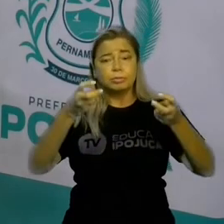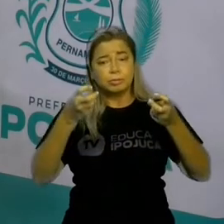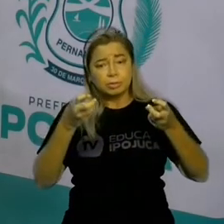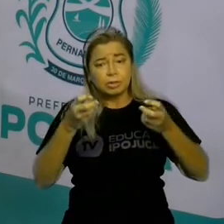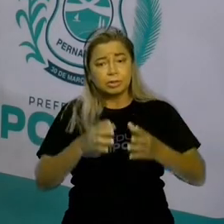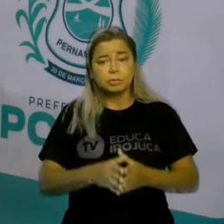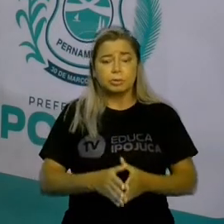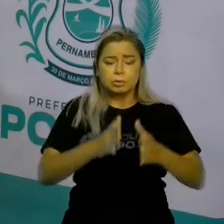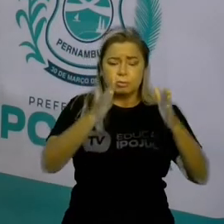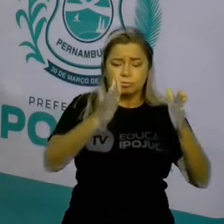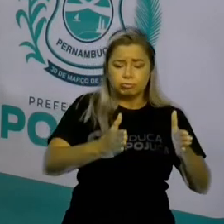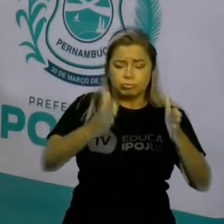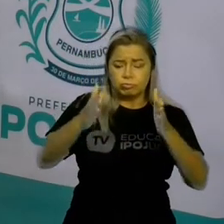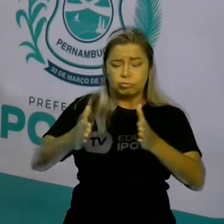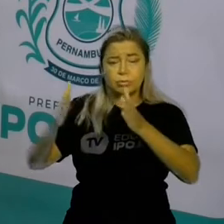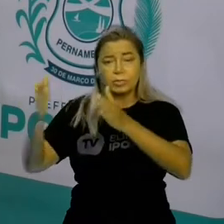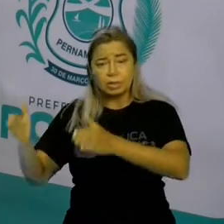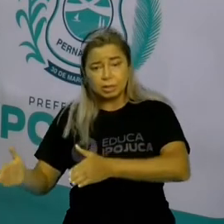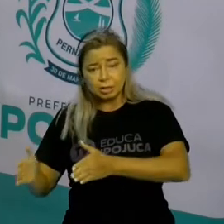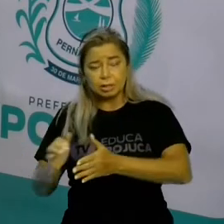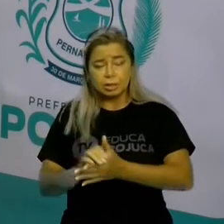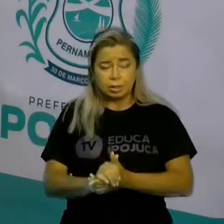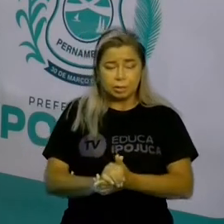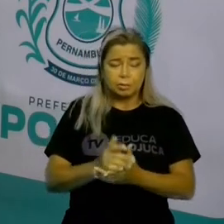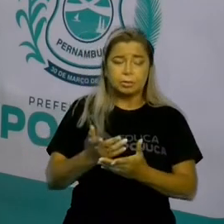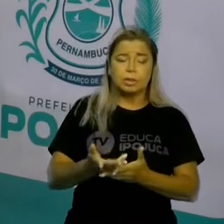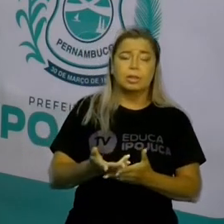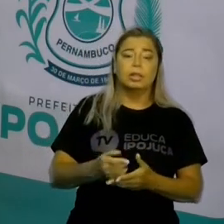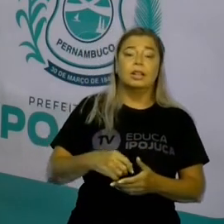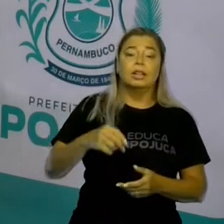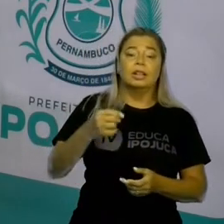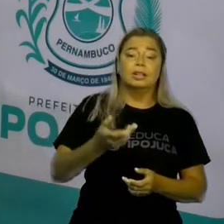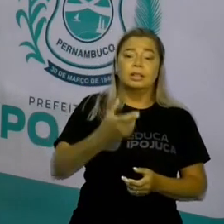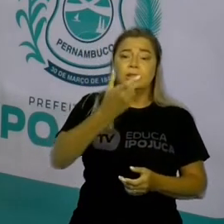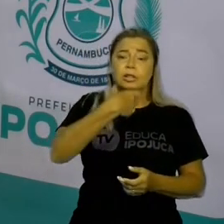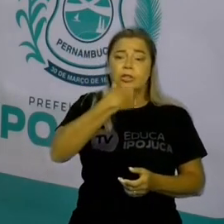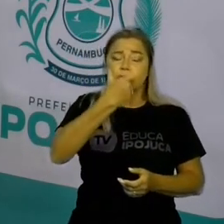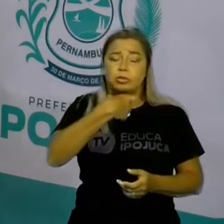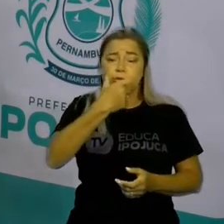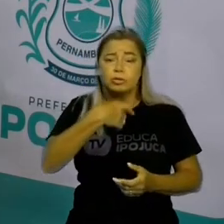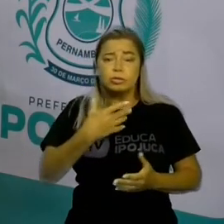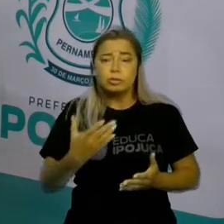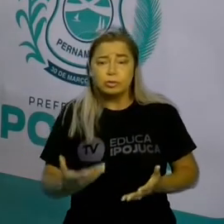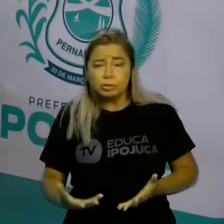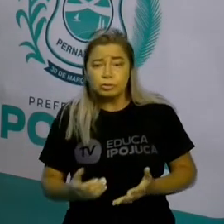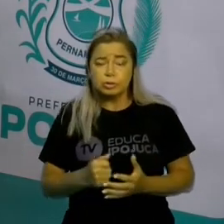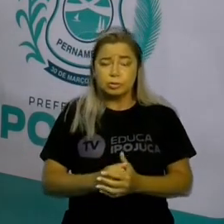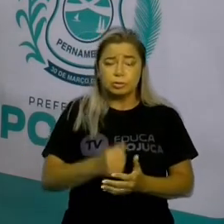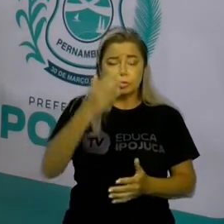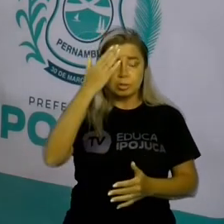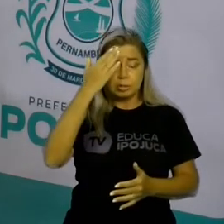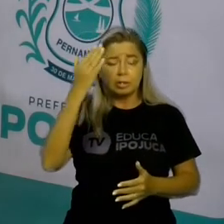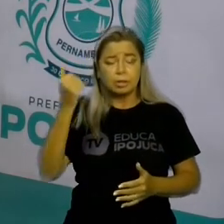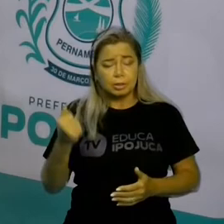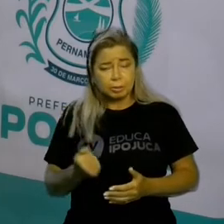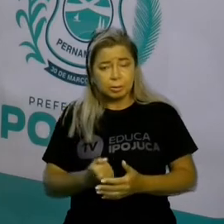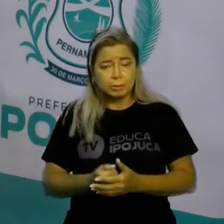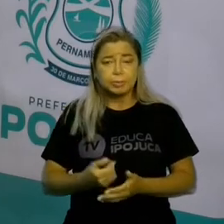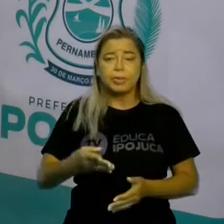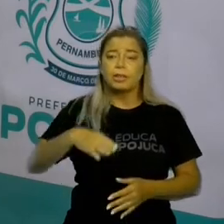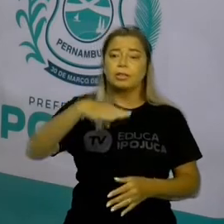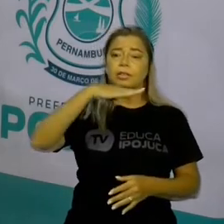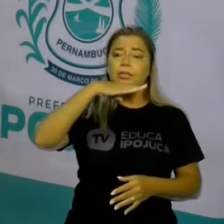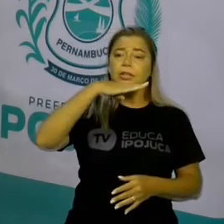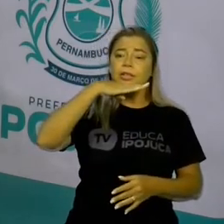dava uma quantidade diferente de quilogramas por frutas. Lembrando as quatro frutas que nós temos aqui. A manga, que